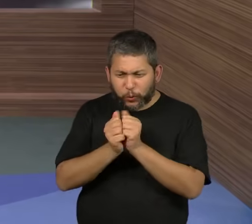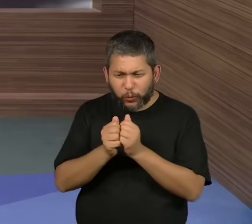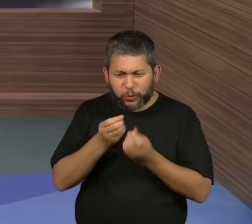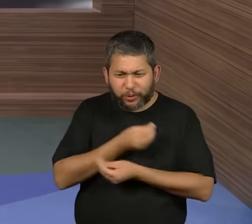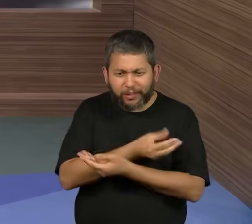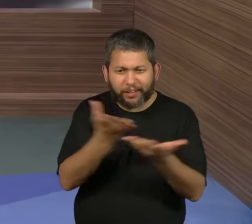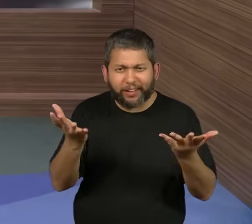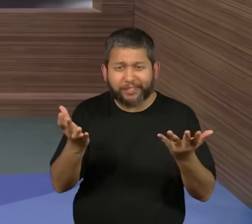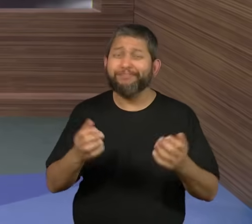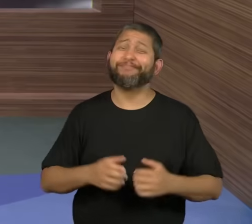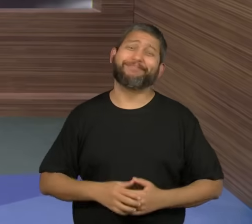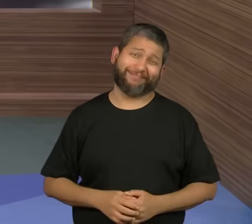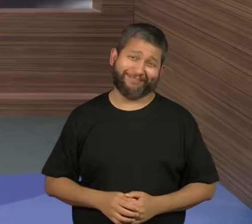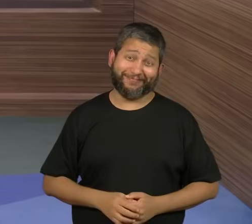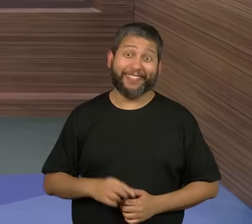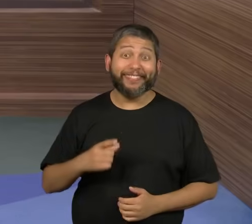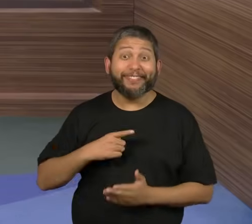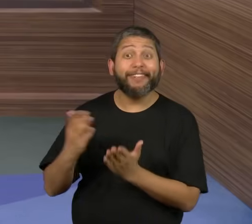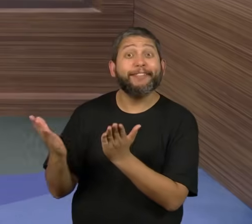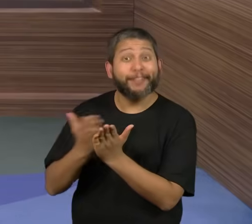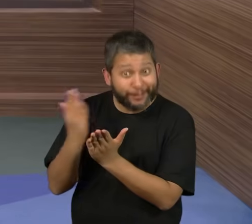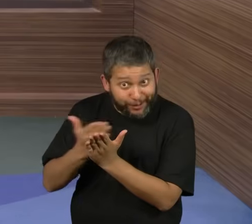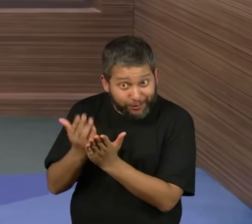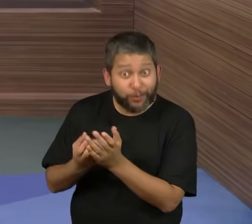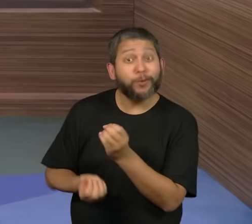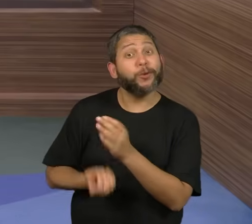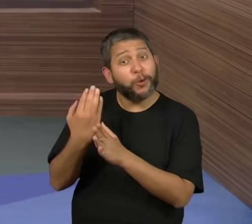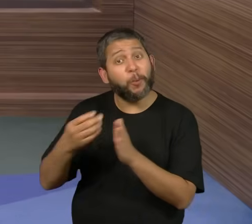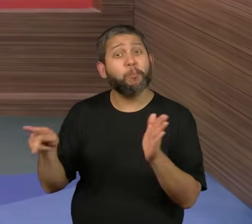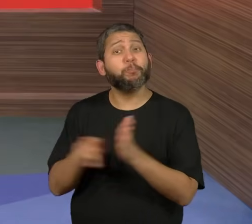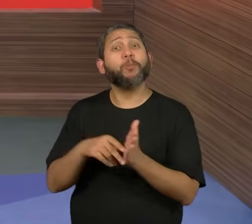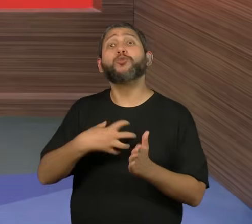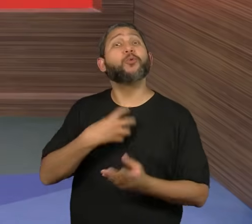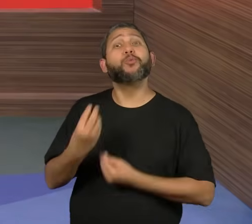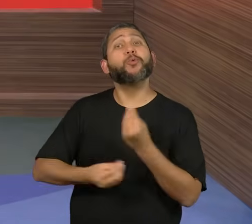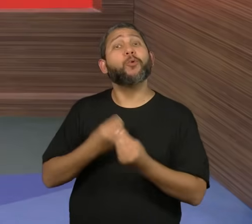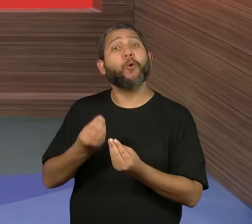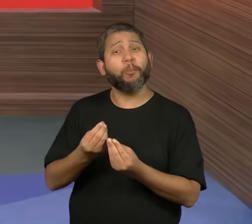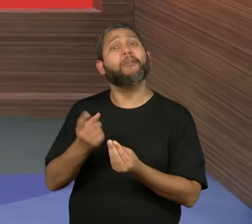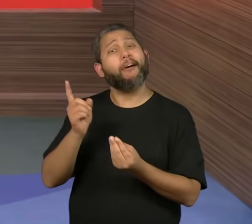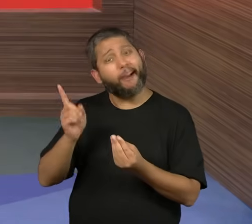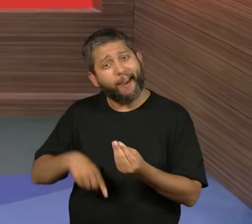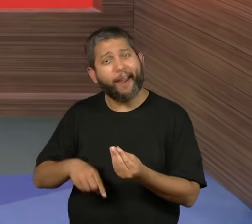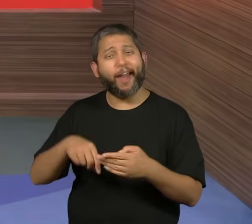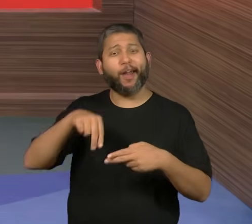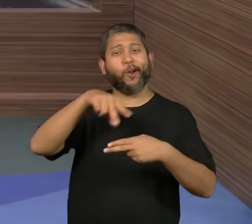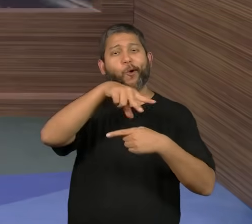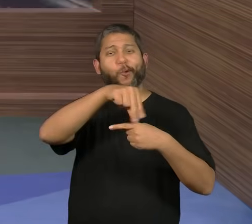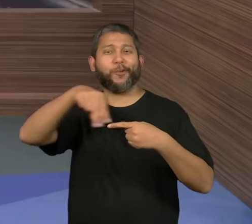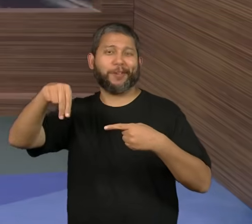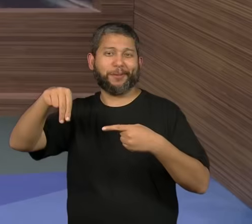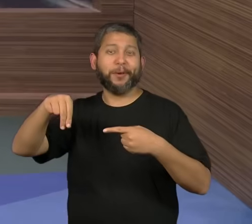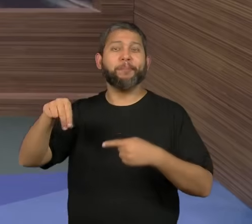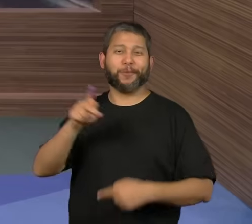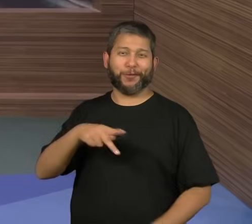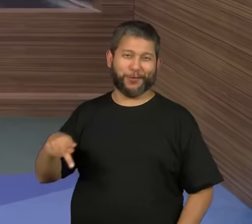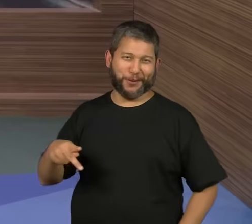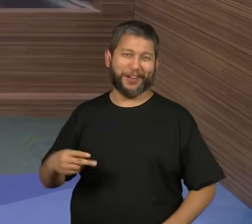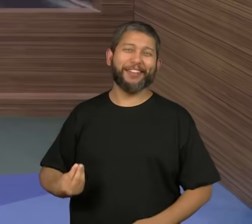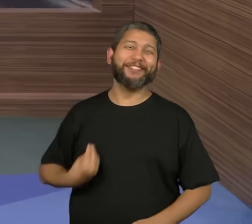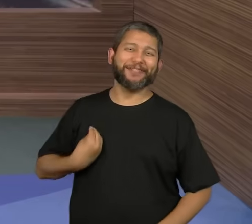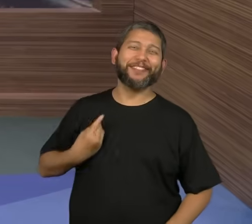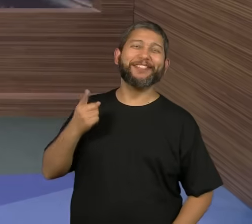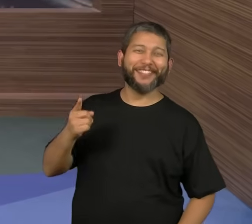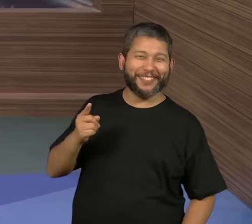foram recriados em cordel por uma professora da Paraíba. Para conhecer melhor o gênero, vale mergulhar na história